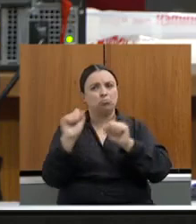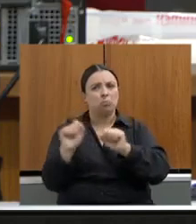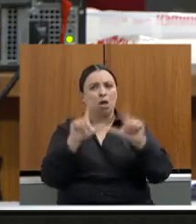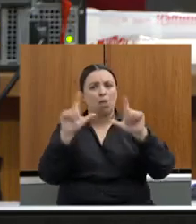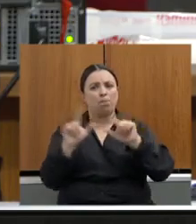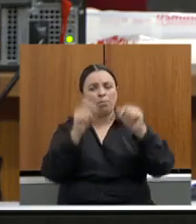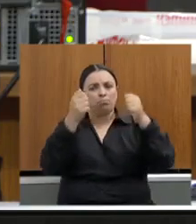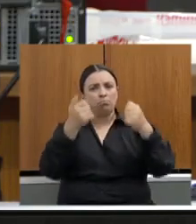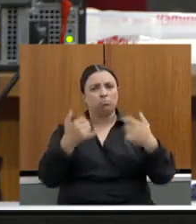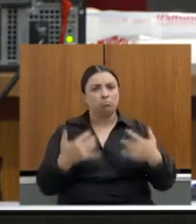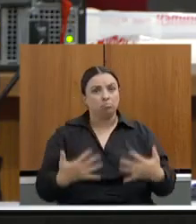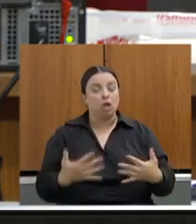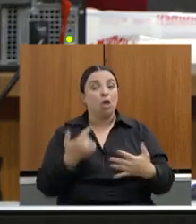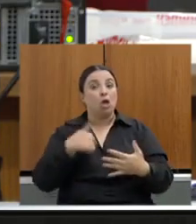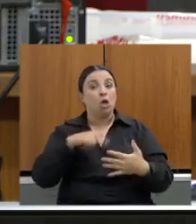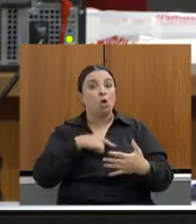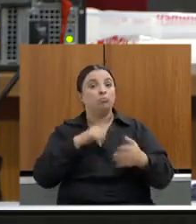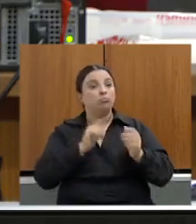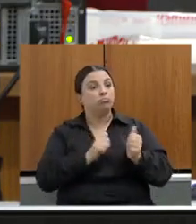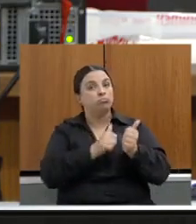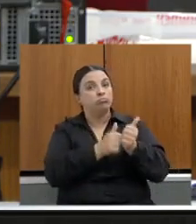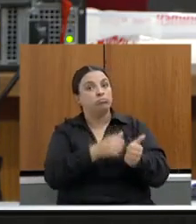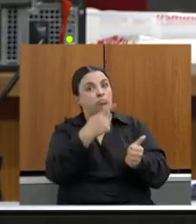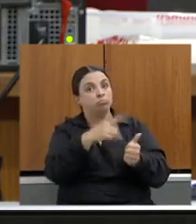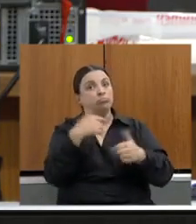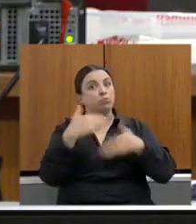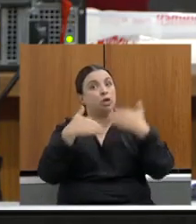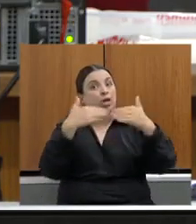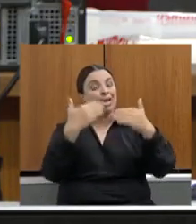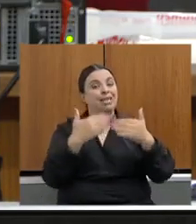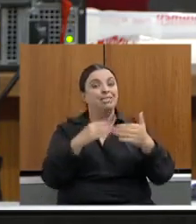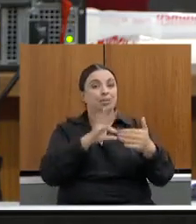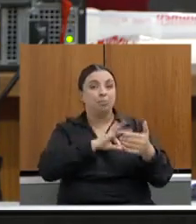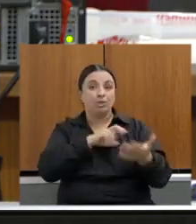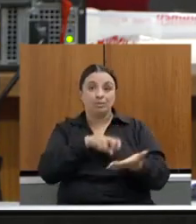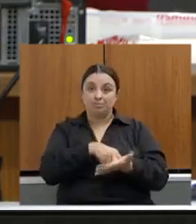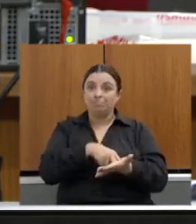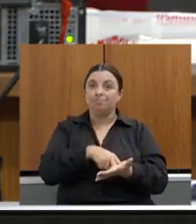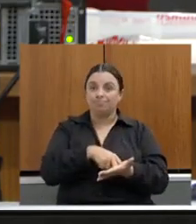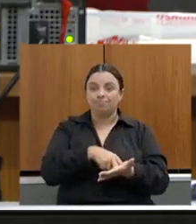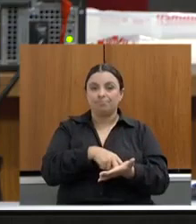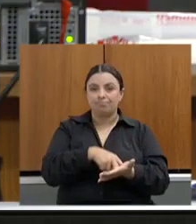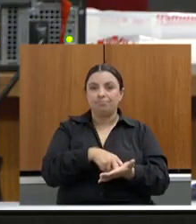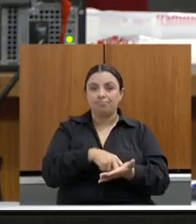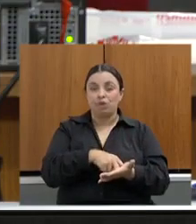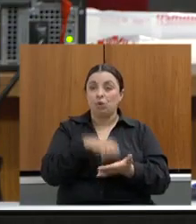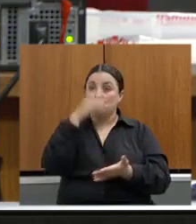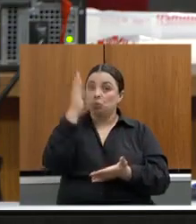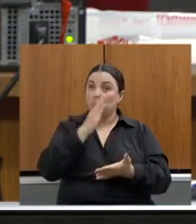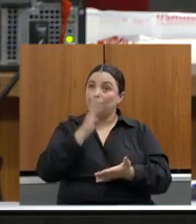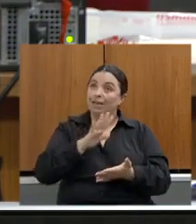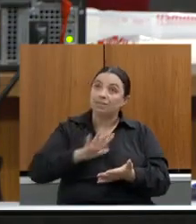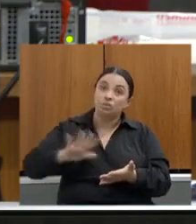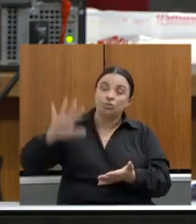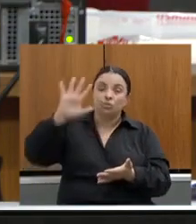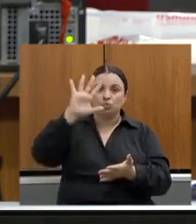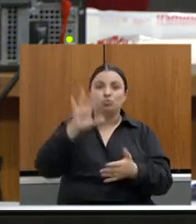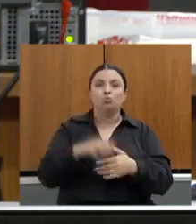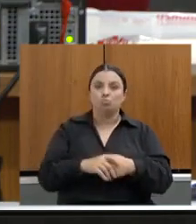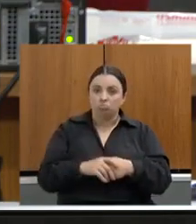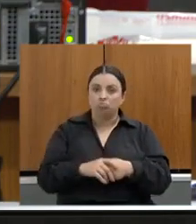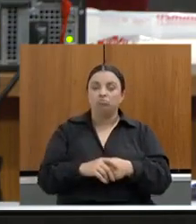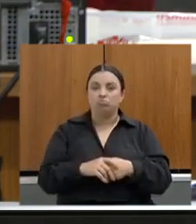dizer que a gente vem acompanhando todo o progresso da polícia penal né no no Brasil já